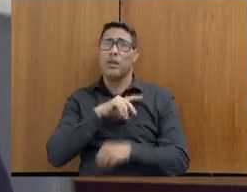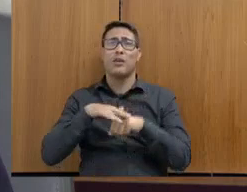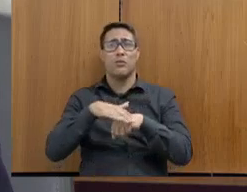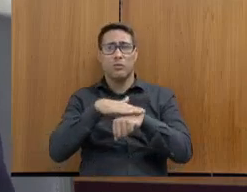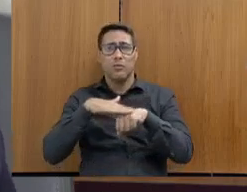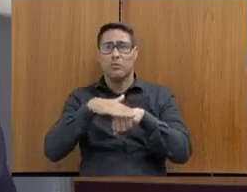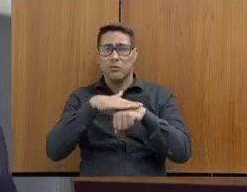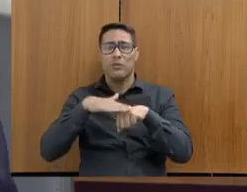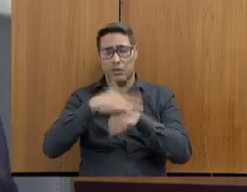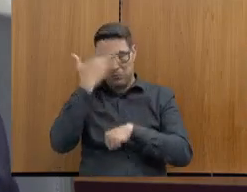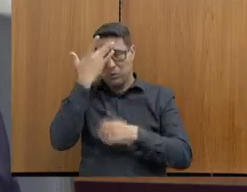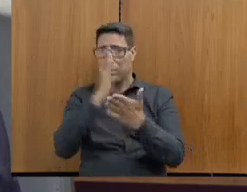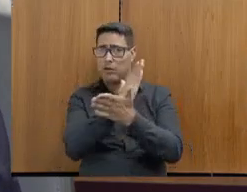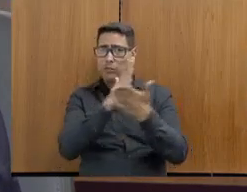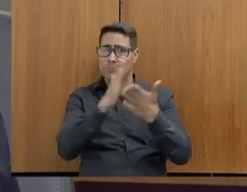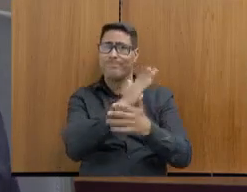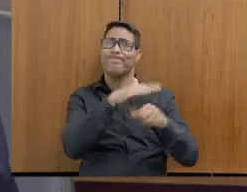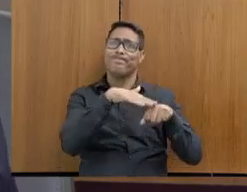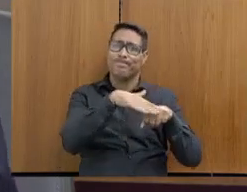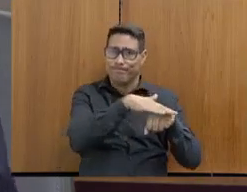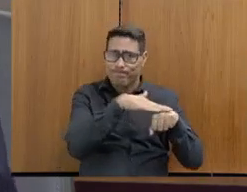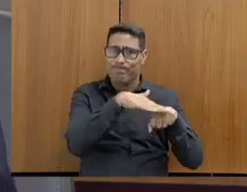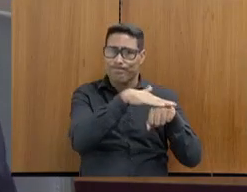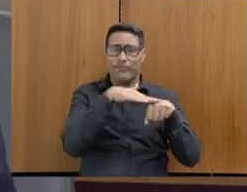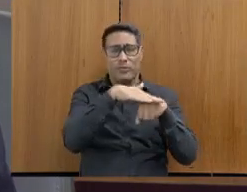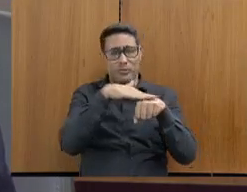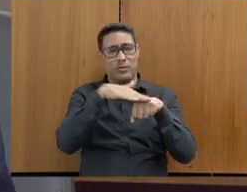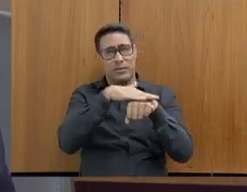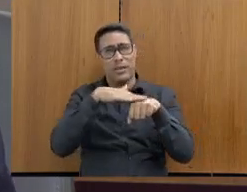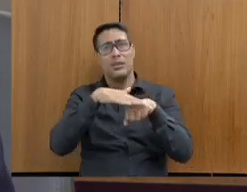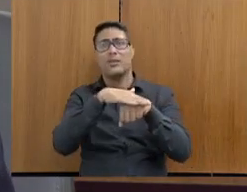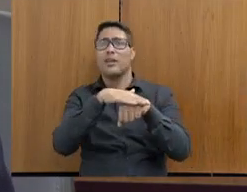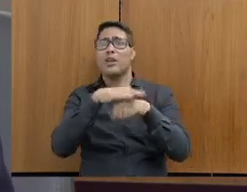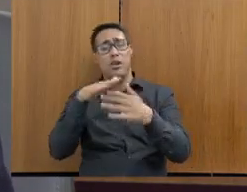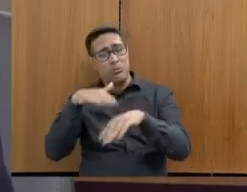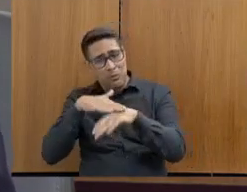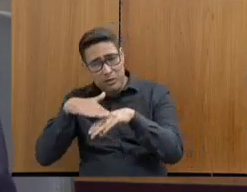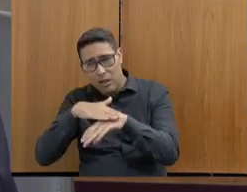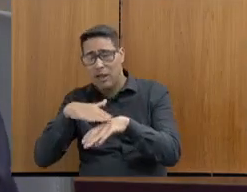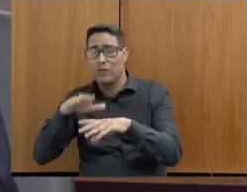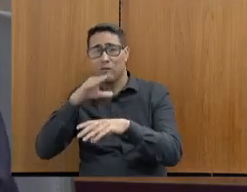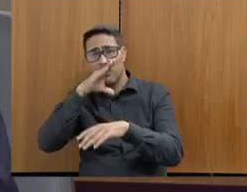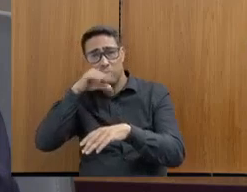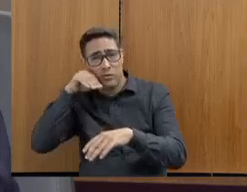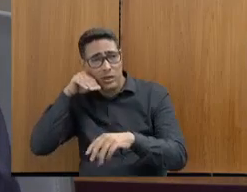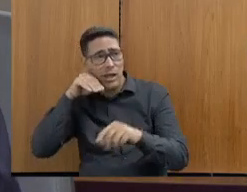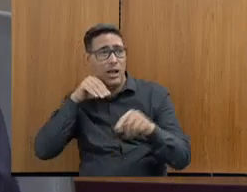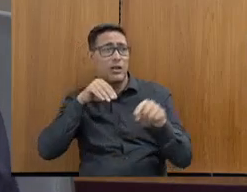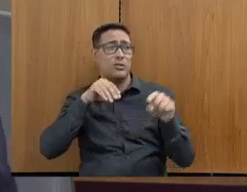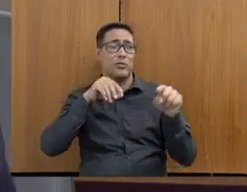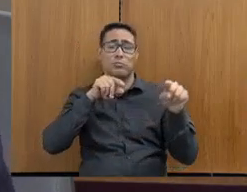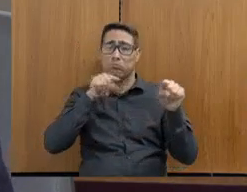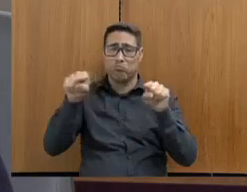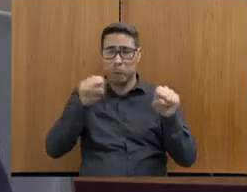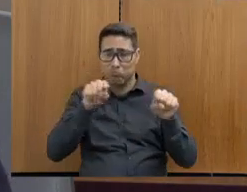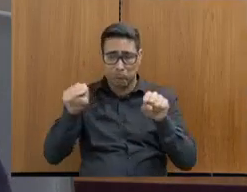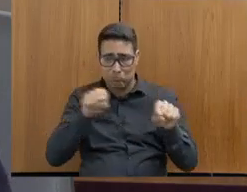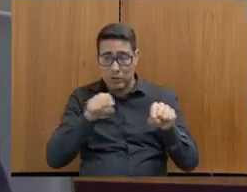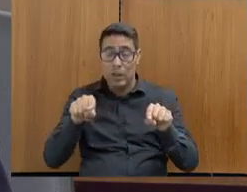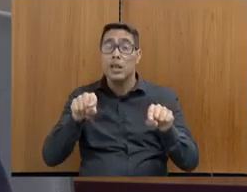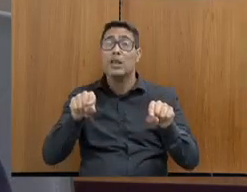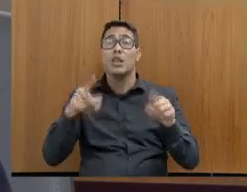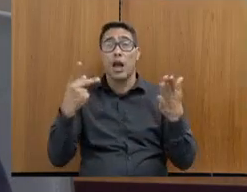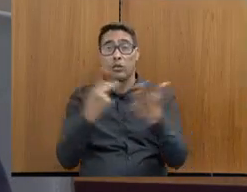pessoas tem conversado com servidores com servidores que foram afastado